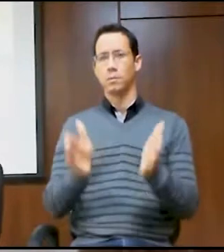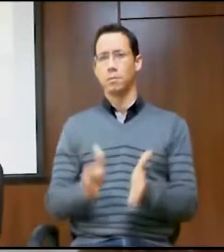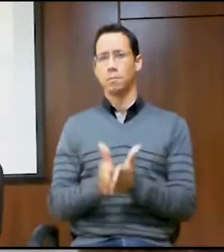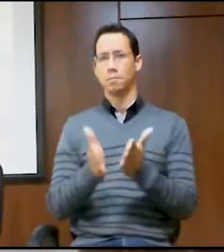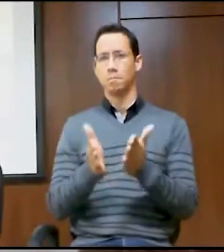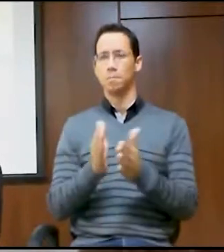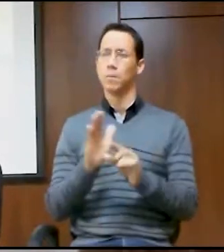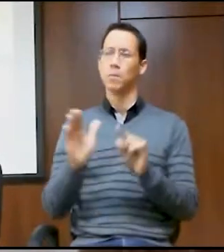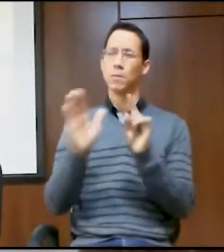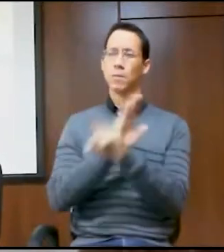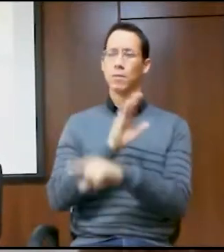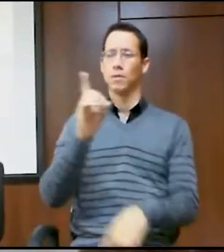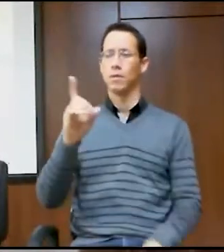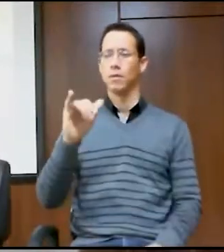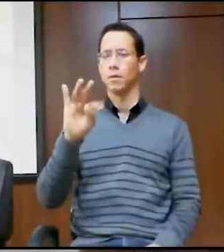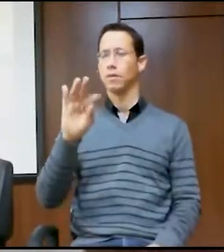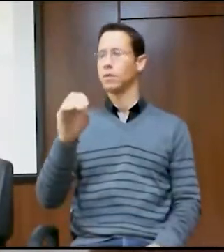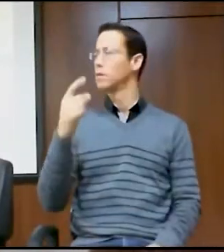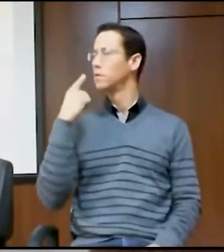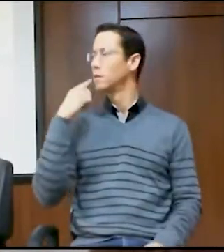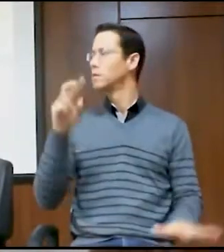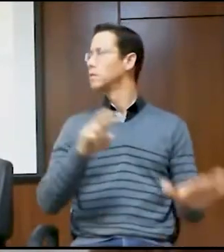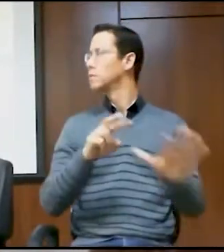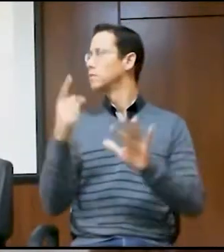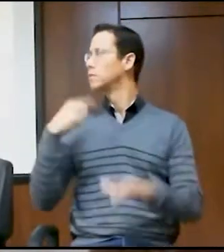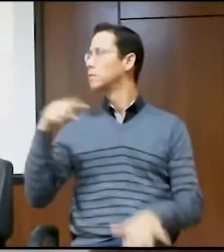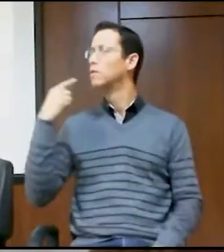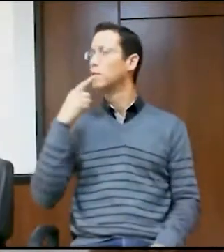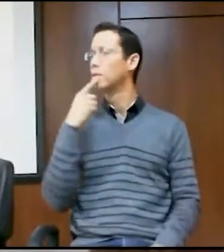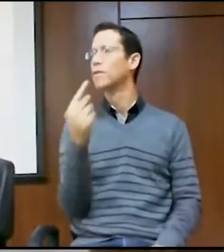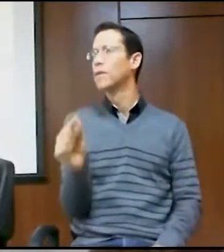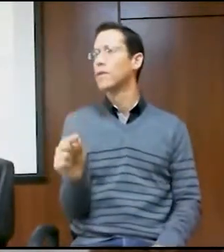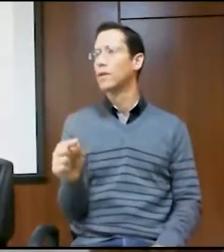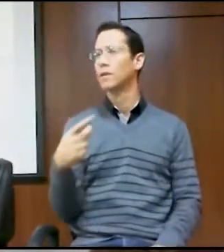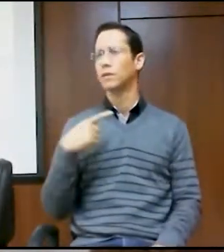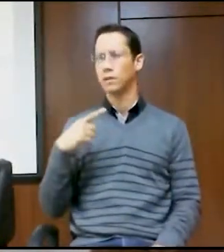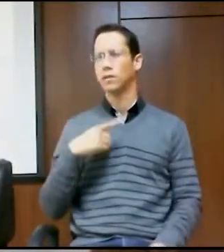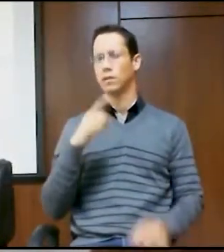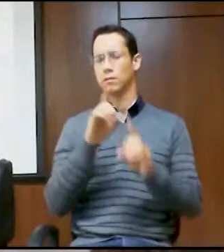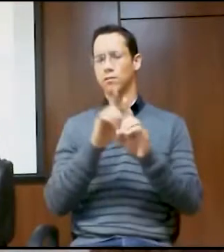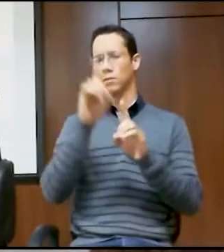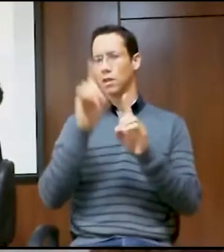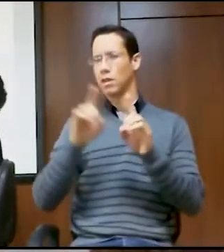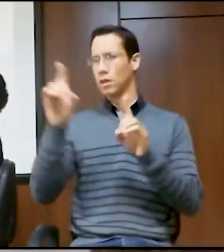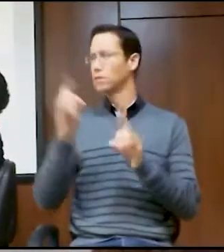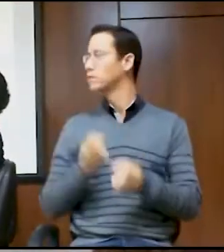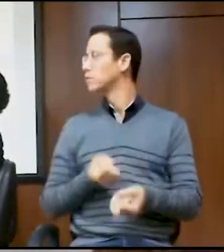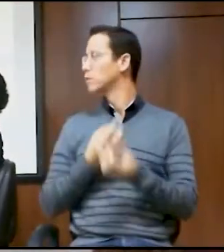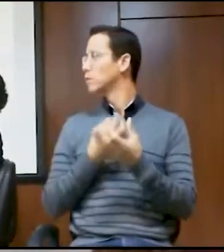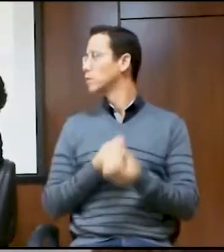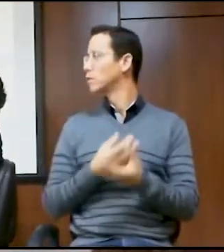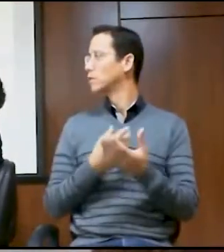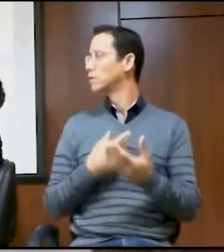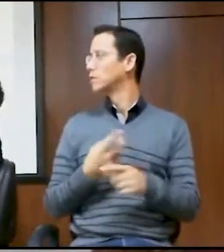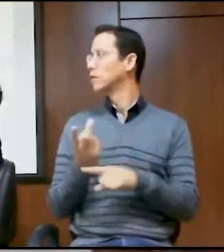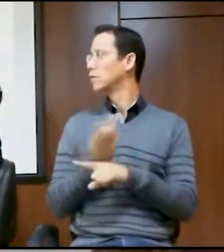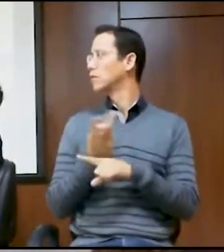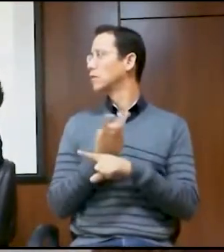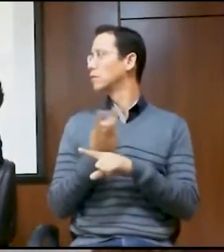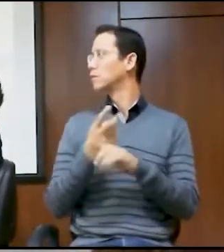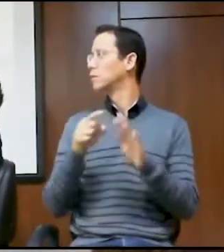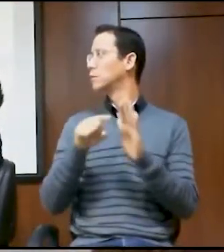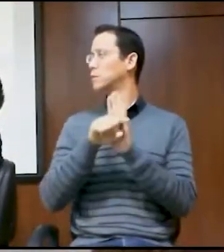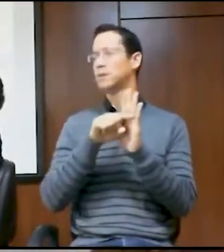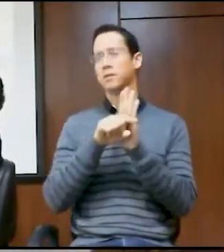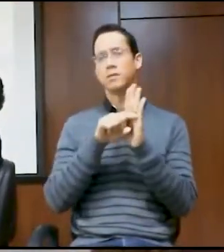perguntava para o Dito semana passada, Dito, o que você quer que eu fale? Ele falou assim, traz uns dados, traz umas informações. Aí eu fui lá pesquisar um